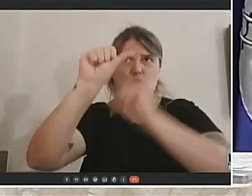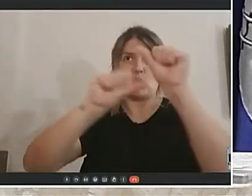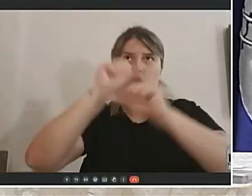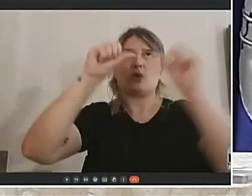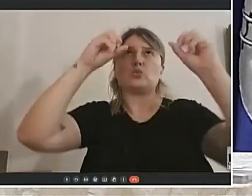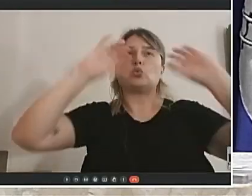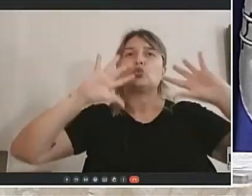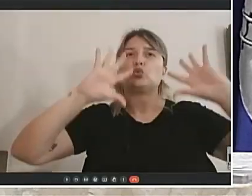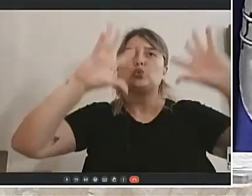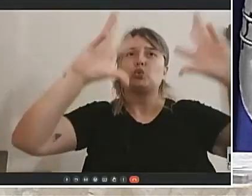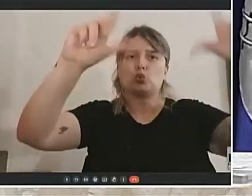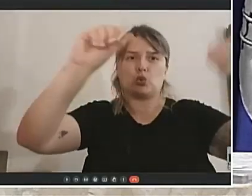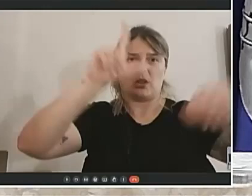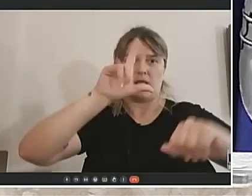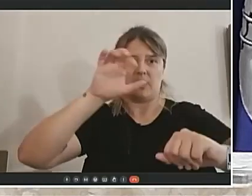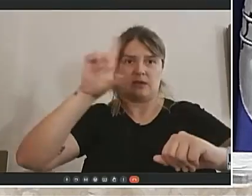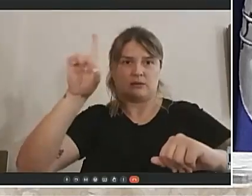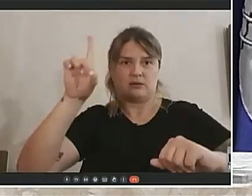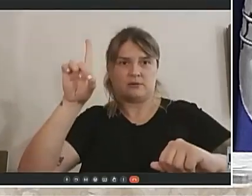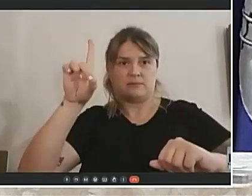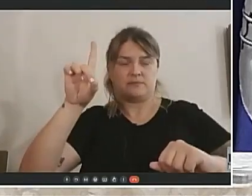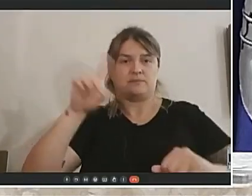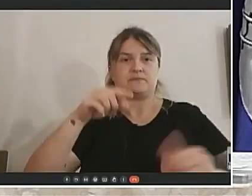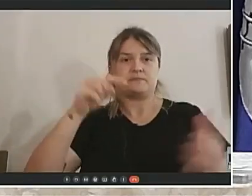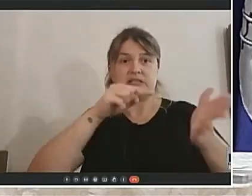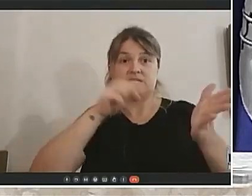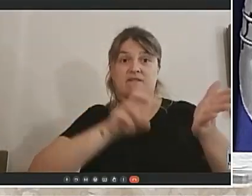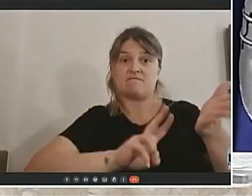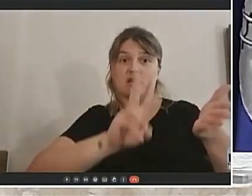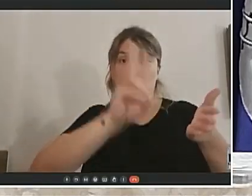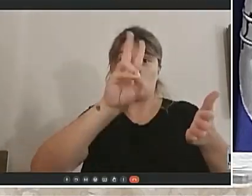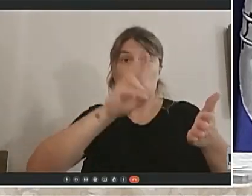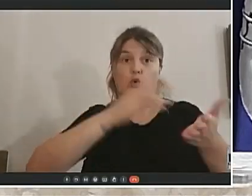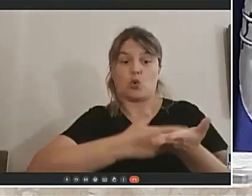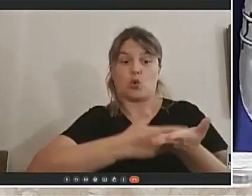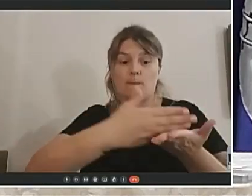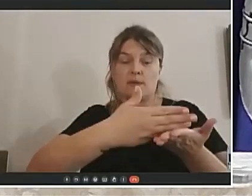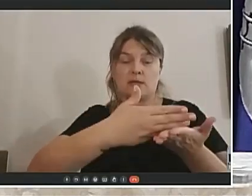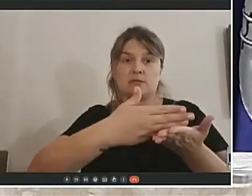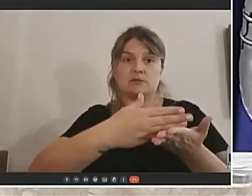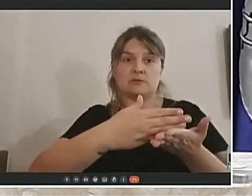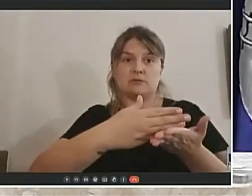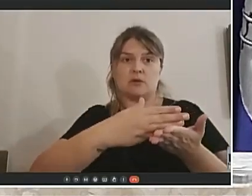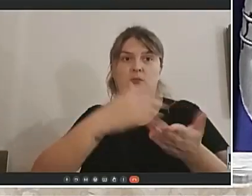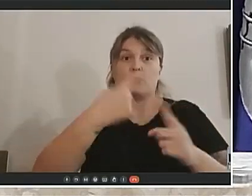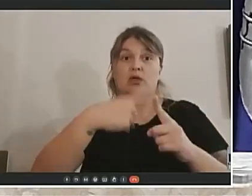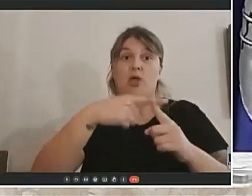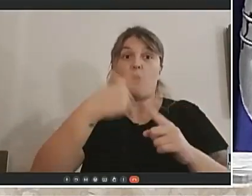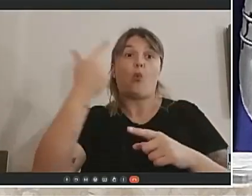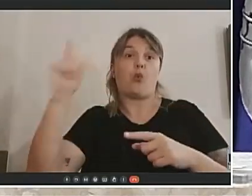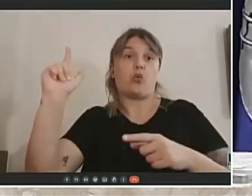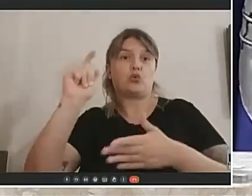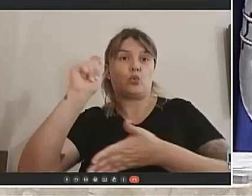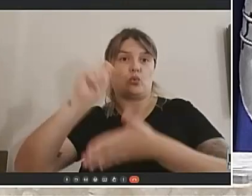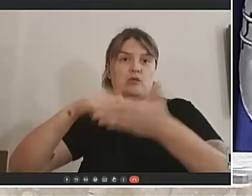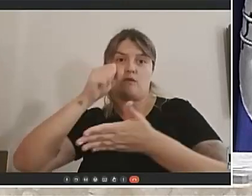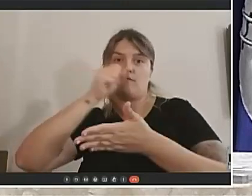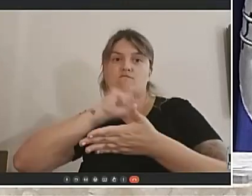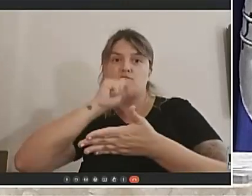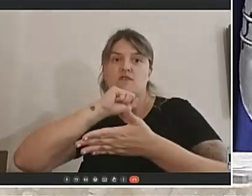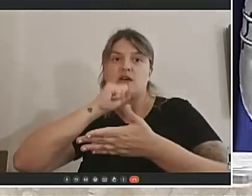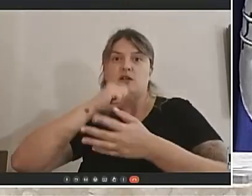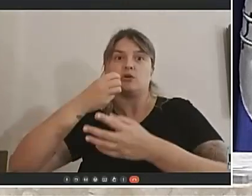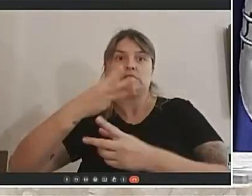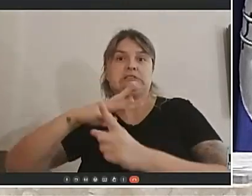do valor inicial Vereador porque com o tempo seria três vezes o valor inicial conforme Foi explicado em